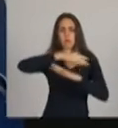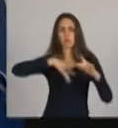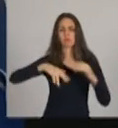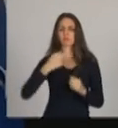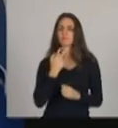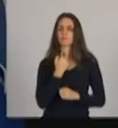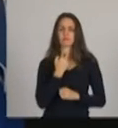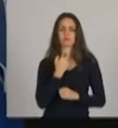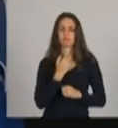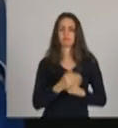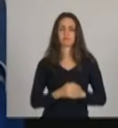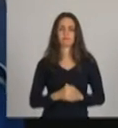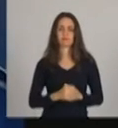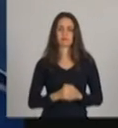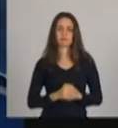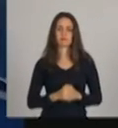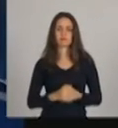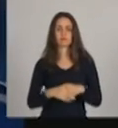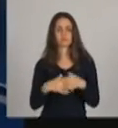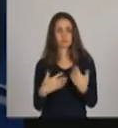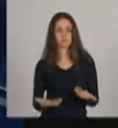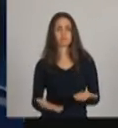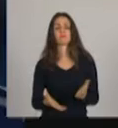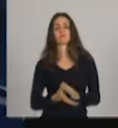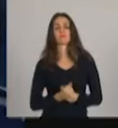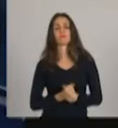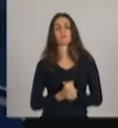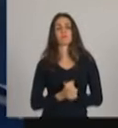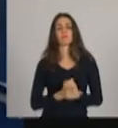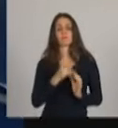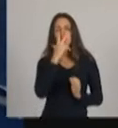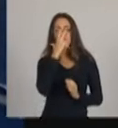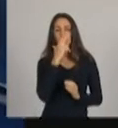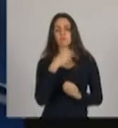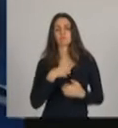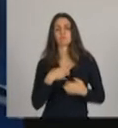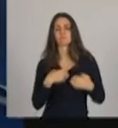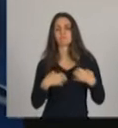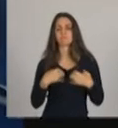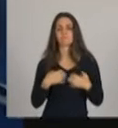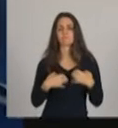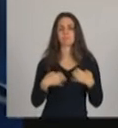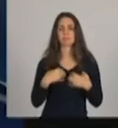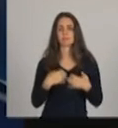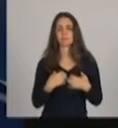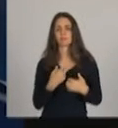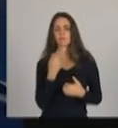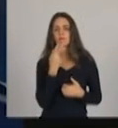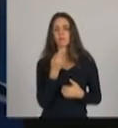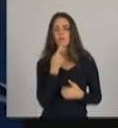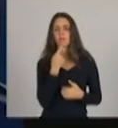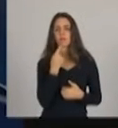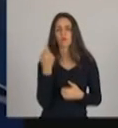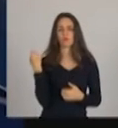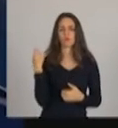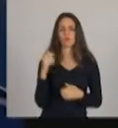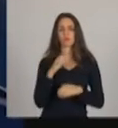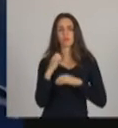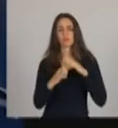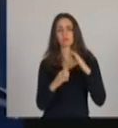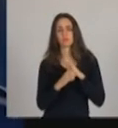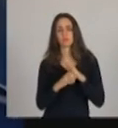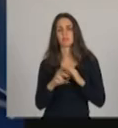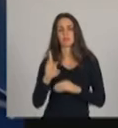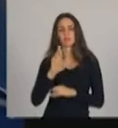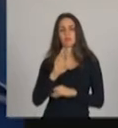clientes, e isso tem incomodado, como disse agora há pouco, o empresário e